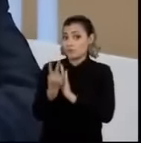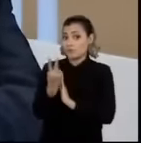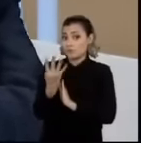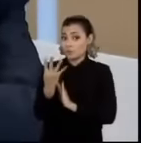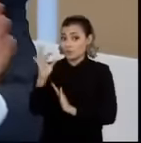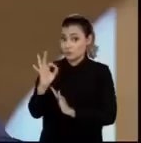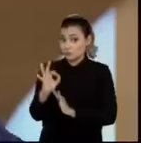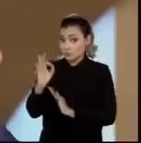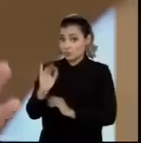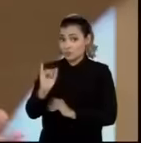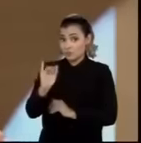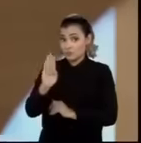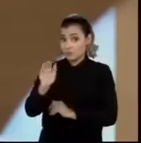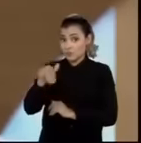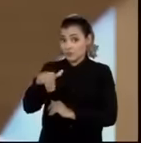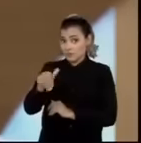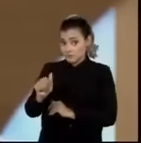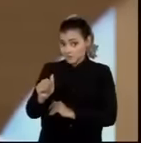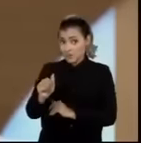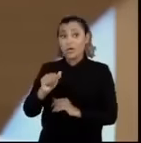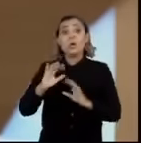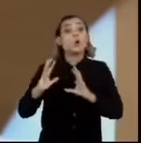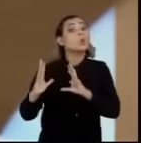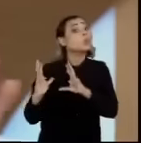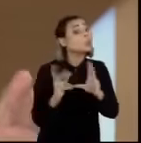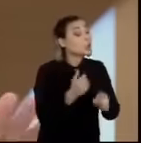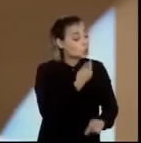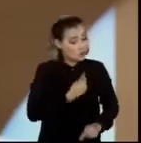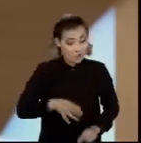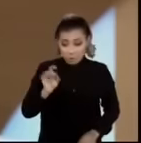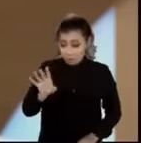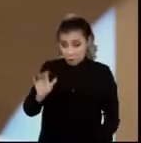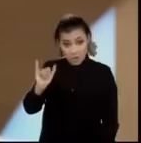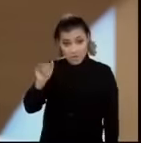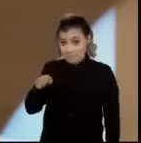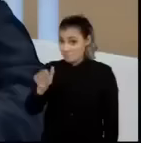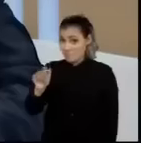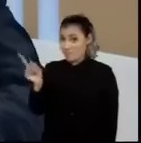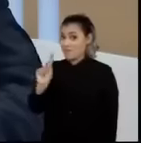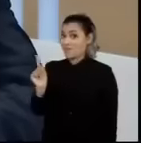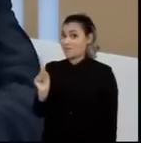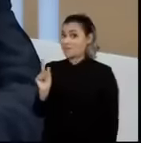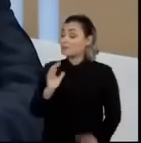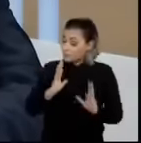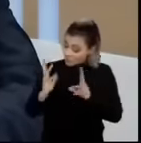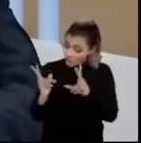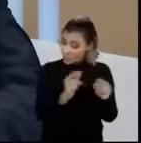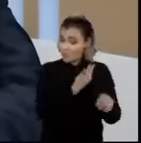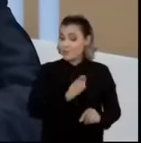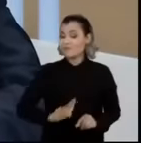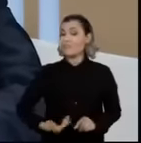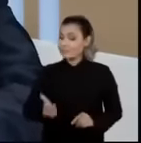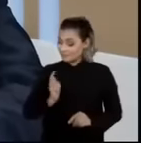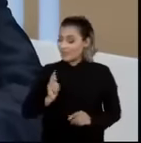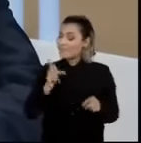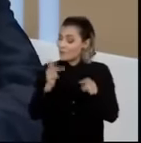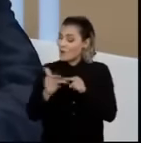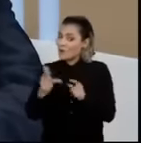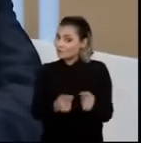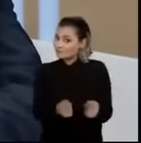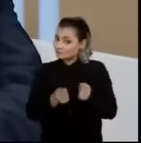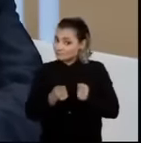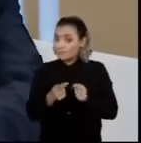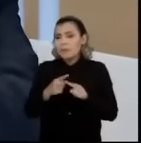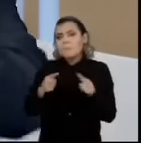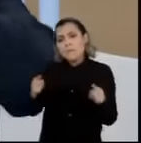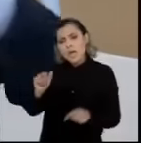24%, cortou tudo bem, o governo está na penúria. De todo o governo. O governo está na penúria, tudo bem. Agora, o presidente declarou várias vezes que o